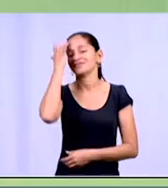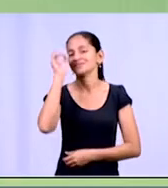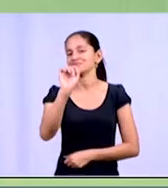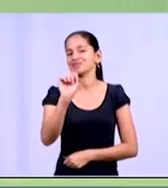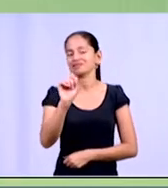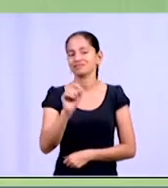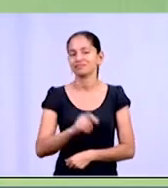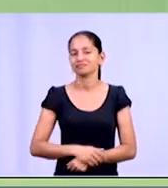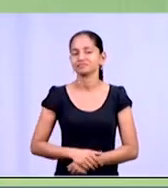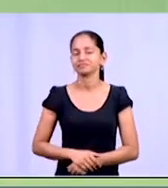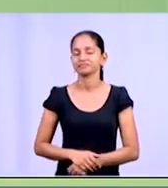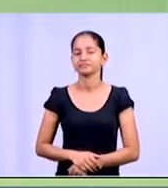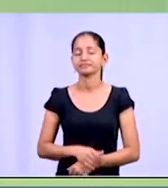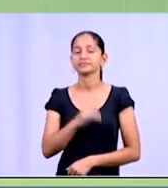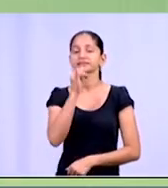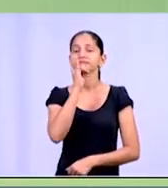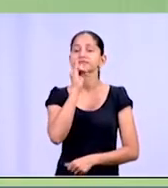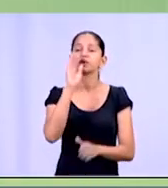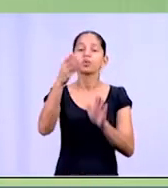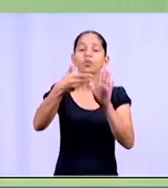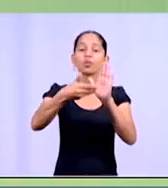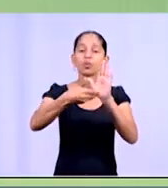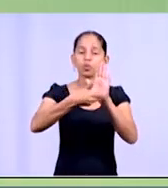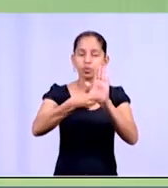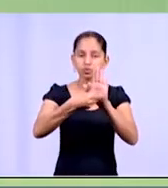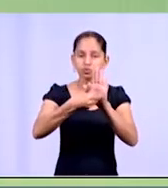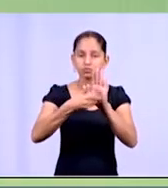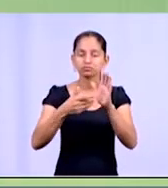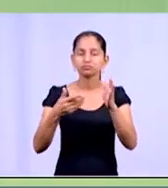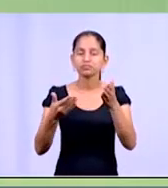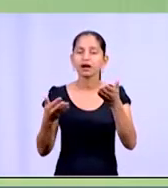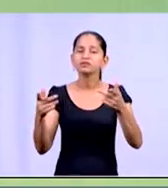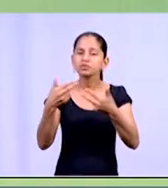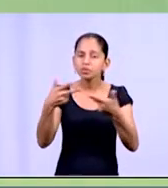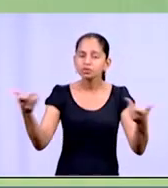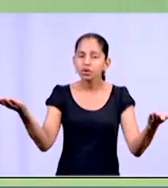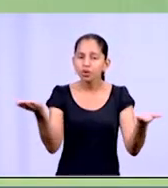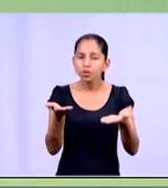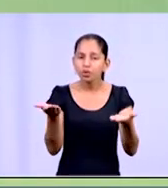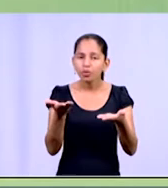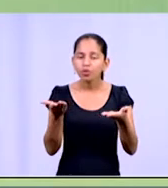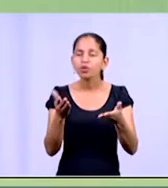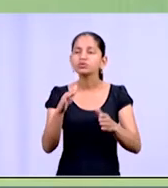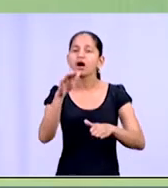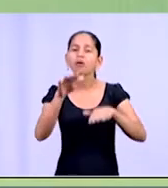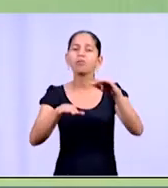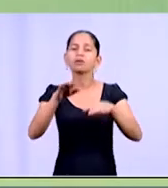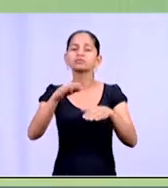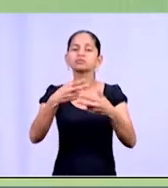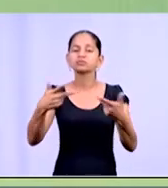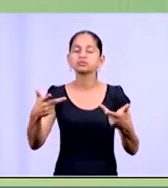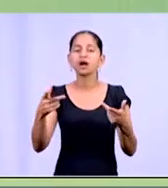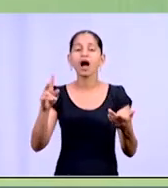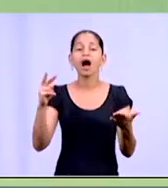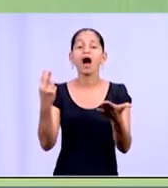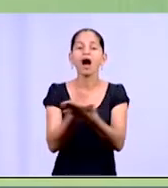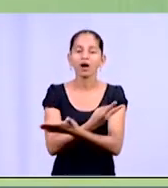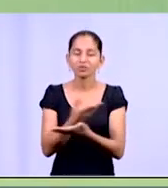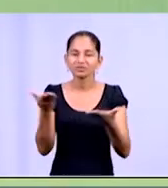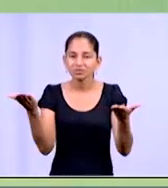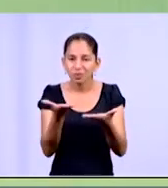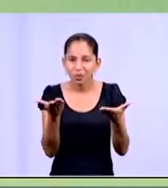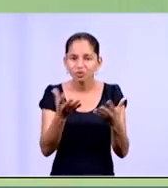né? E o último, a gente vai falar um pouquinho das atualidades. O que nós temos de tecnologia hoje? O que está acontecendo